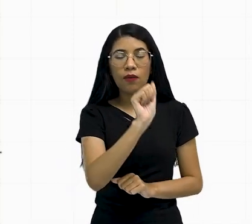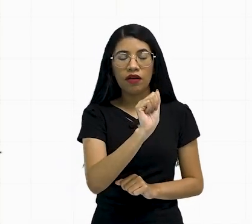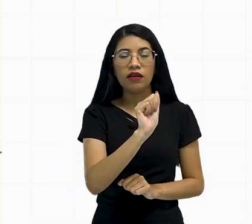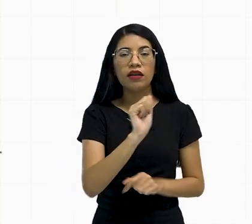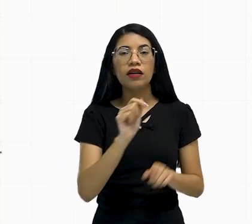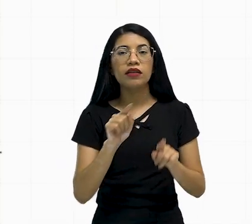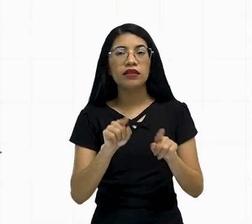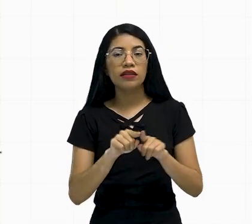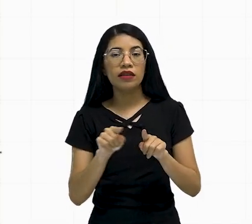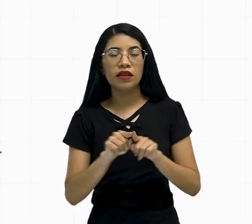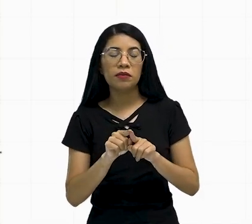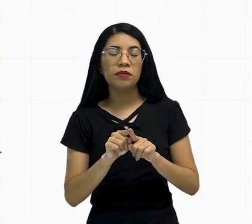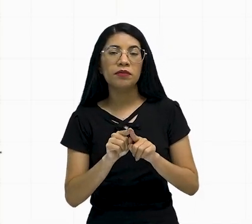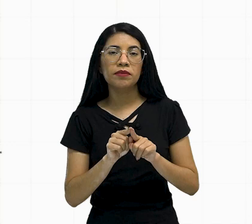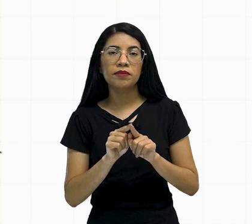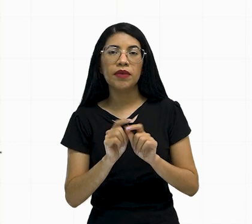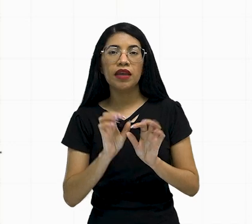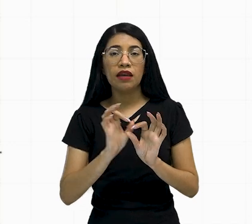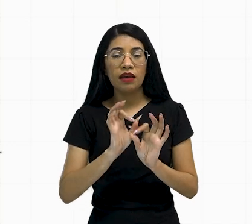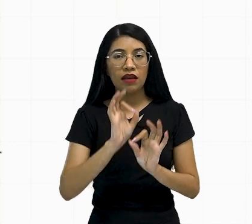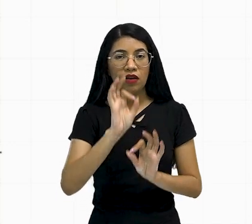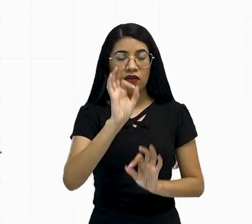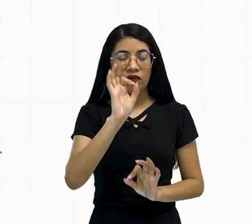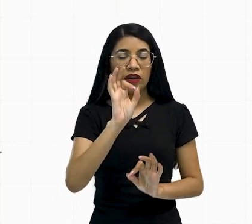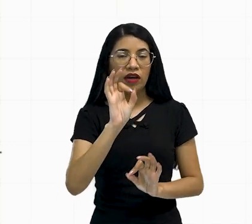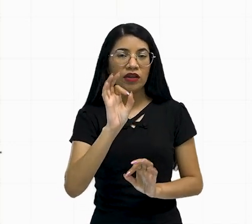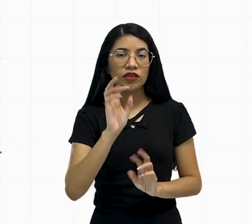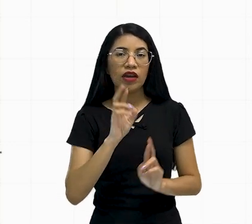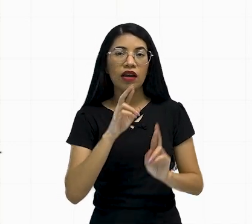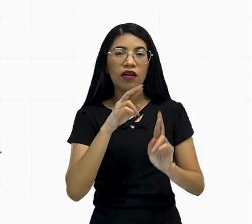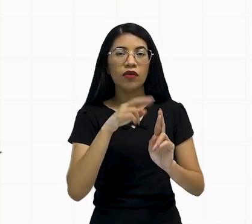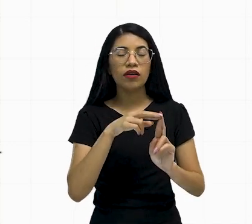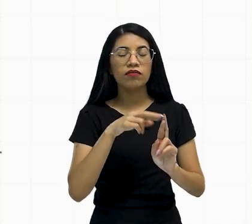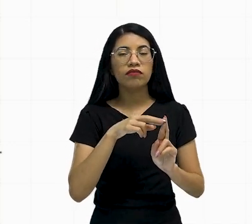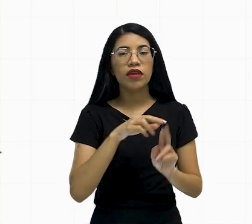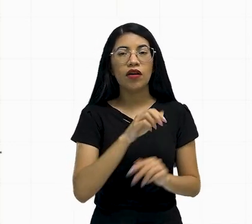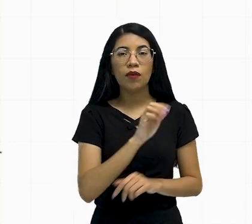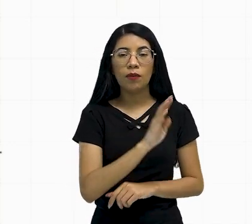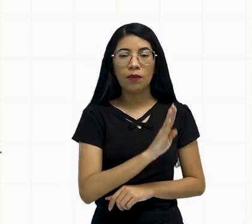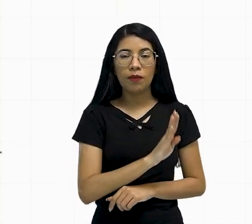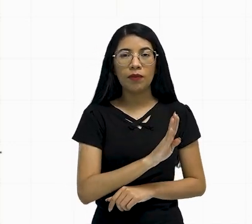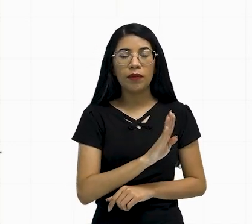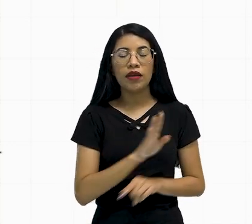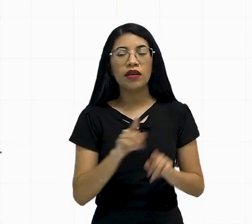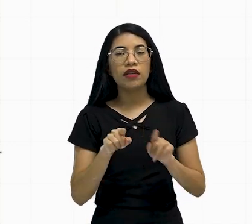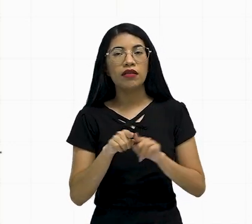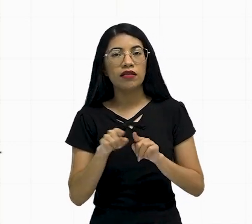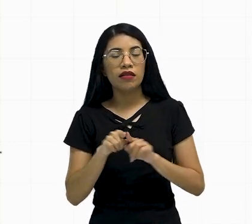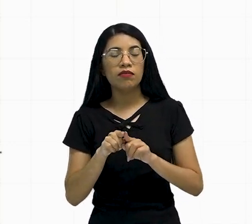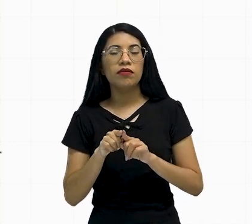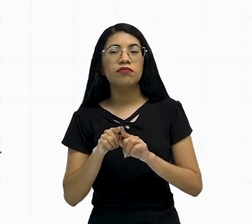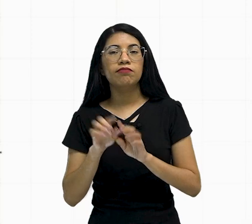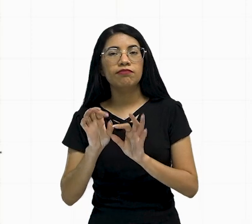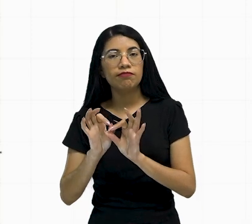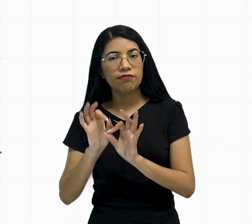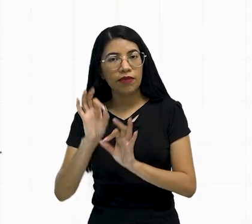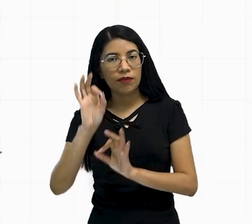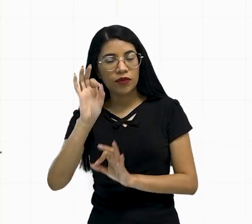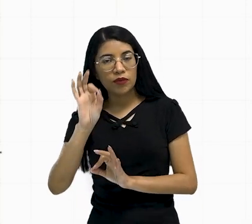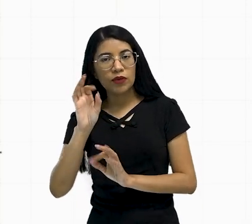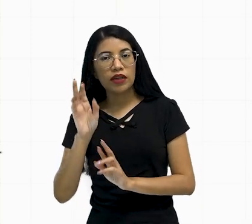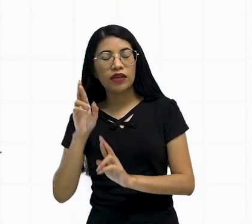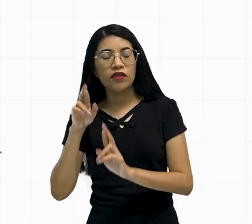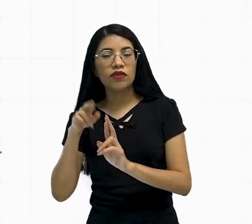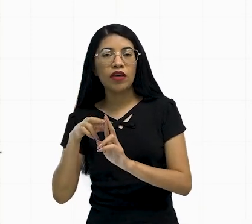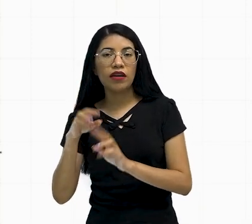também consegue traçar a altura referente ao ponto B e você consegue traçar uma altura